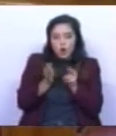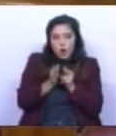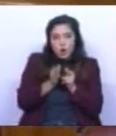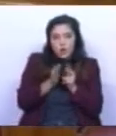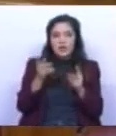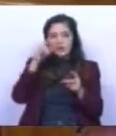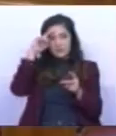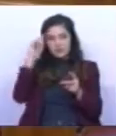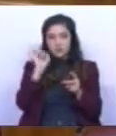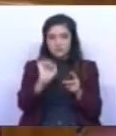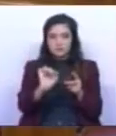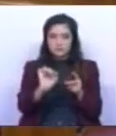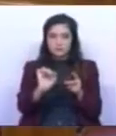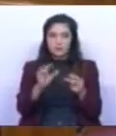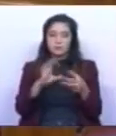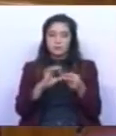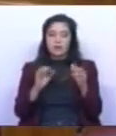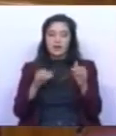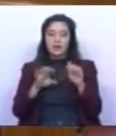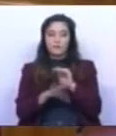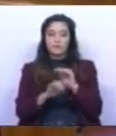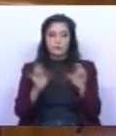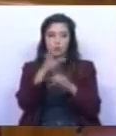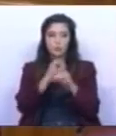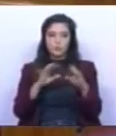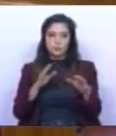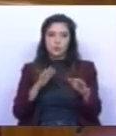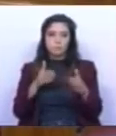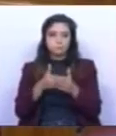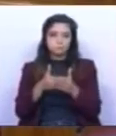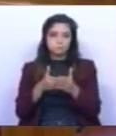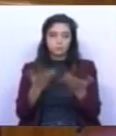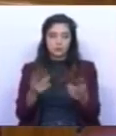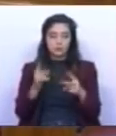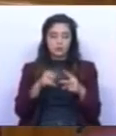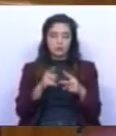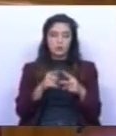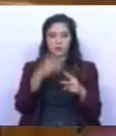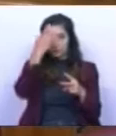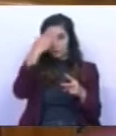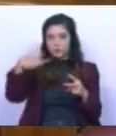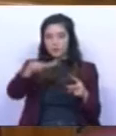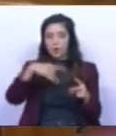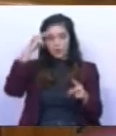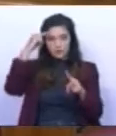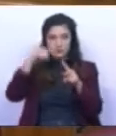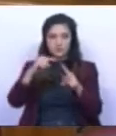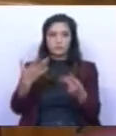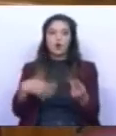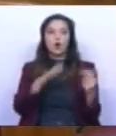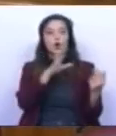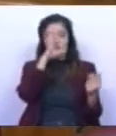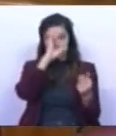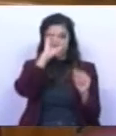suas dificuldades no acesso aos fundos europeus. Começando pela Península de Setúbal, para lembrar que compete ao Governo garantir a definição